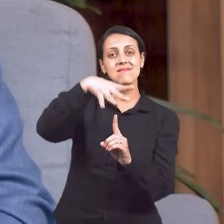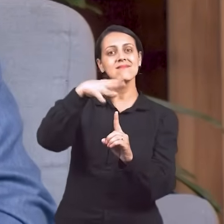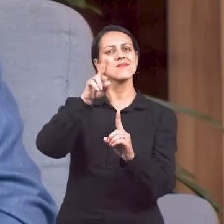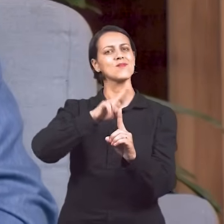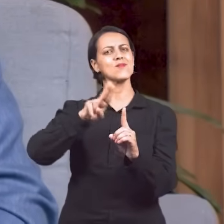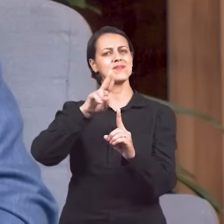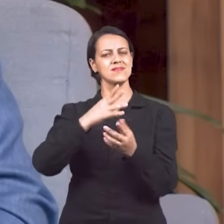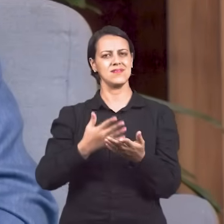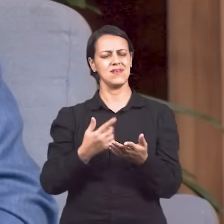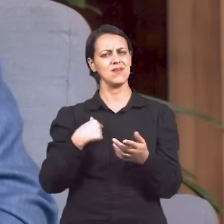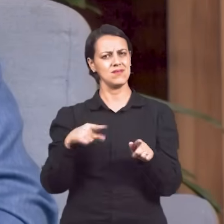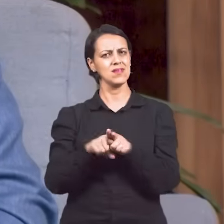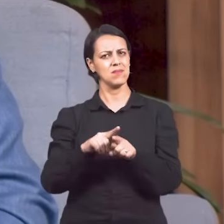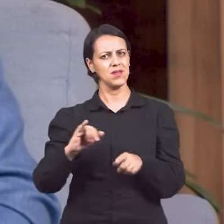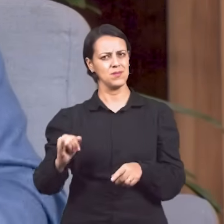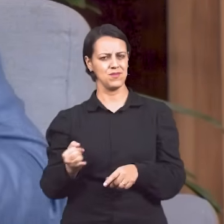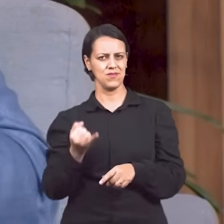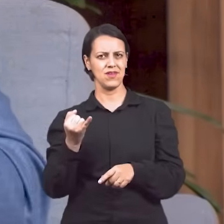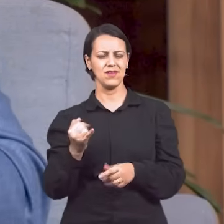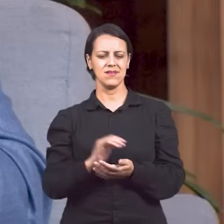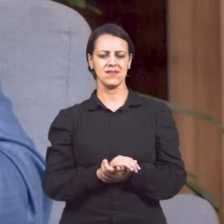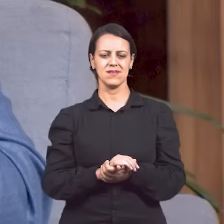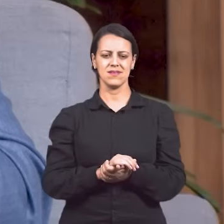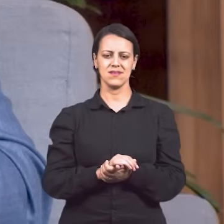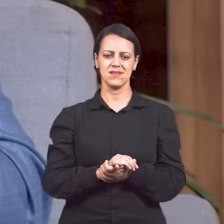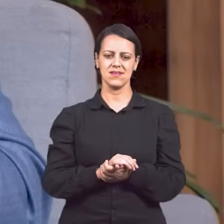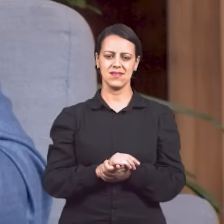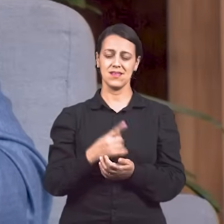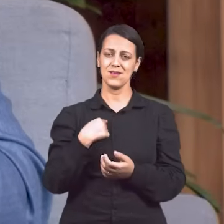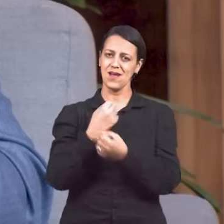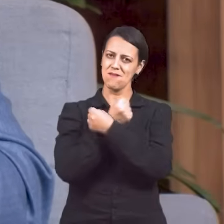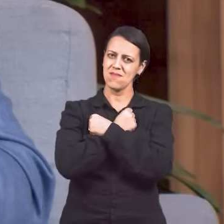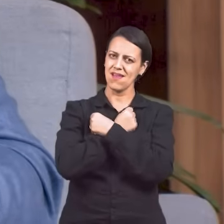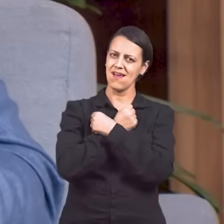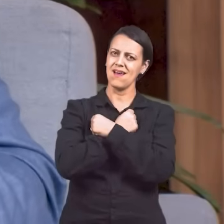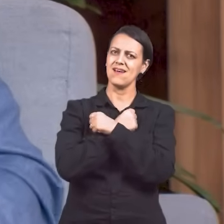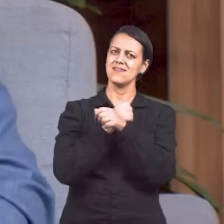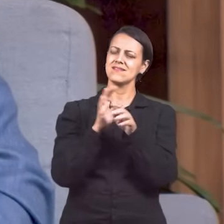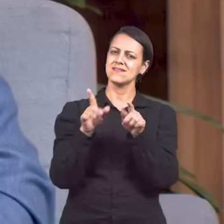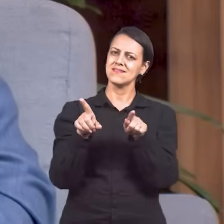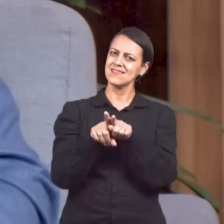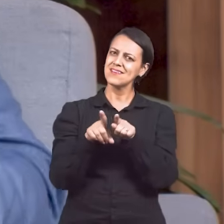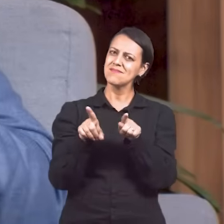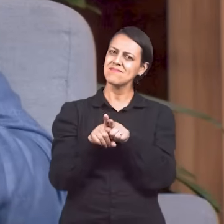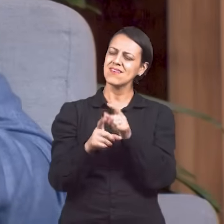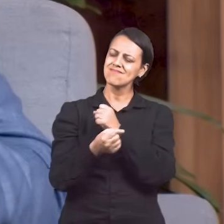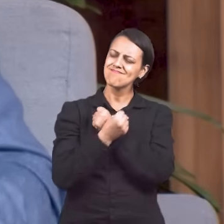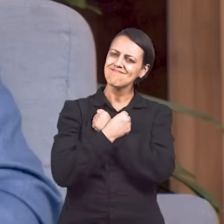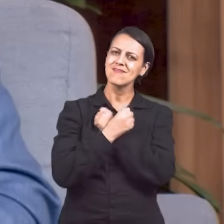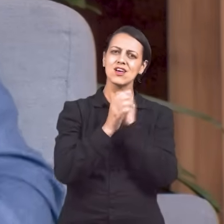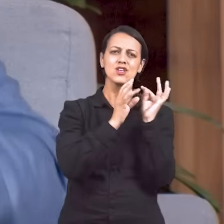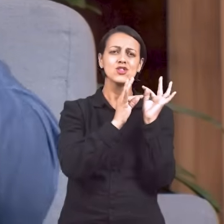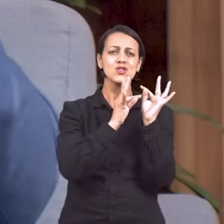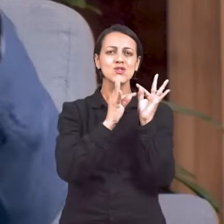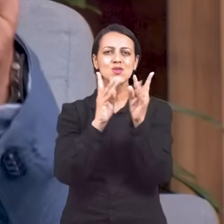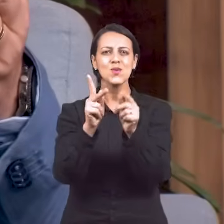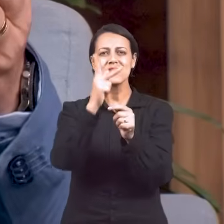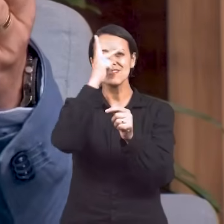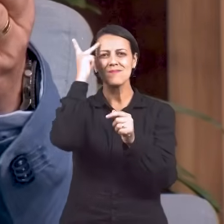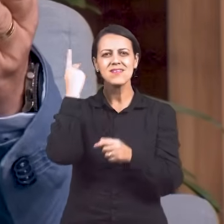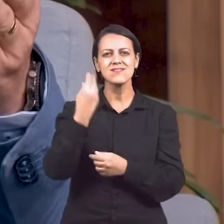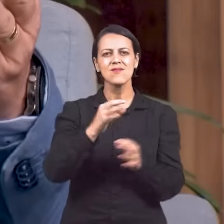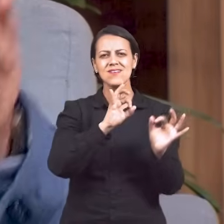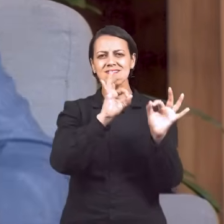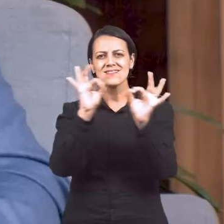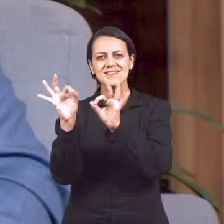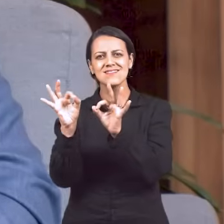da graça. Eu quero aproveitar que também os companheiros deixaram um abraço para os irmãos das igrejas. Quero deixar meu abraço fraterno aqui a todos que participam